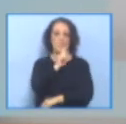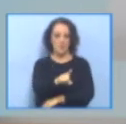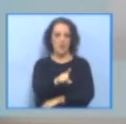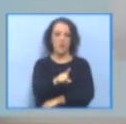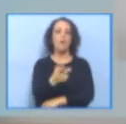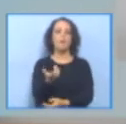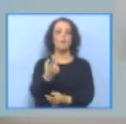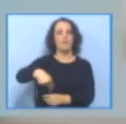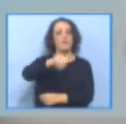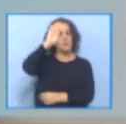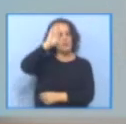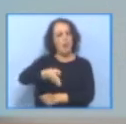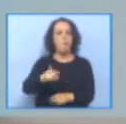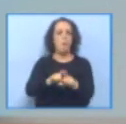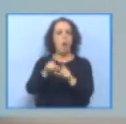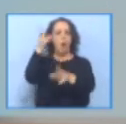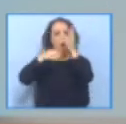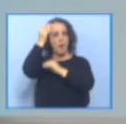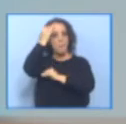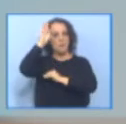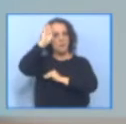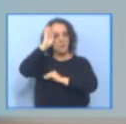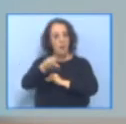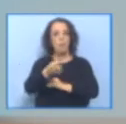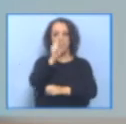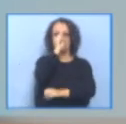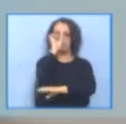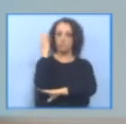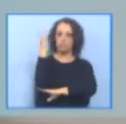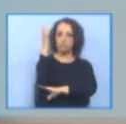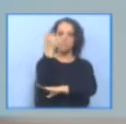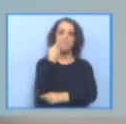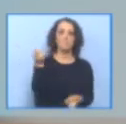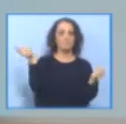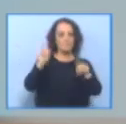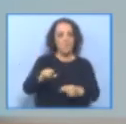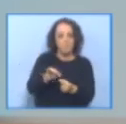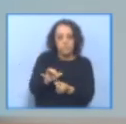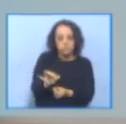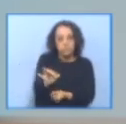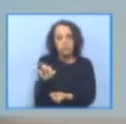sabem perfeitamente e aprendem também o quão necessário é reflorestar, o quão necessário é trazer